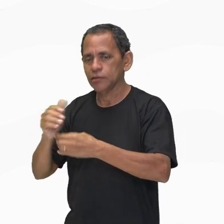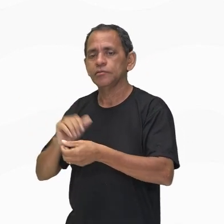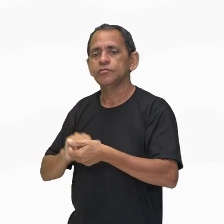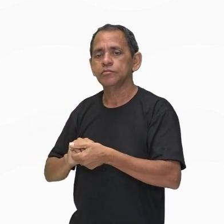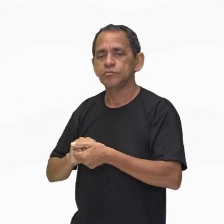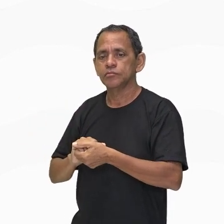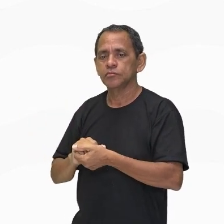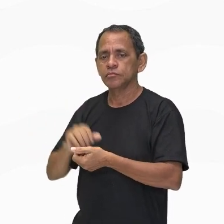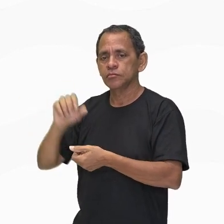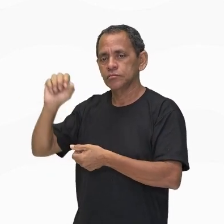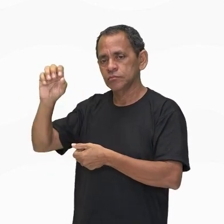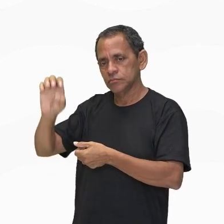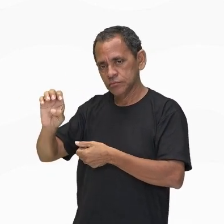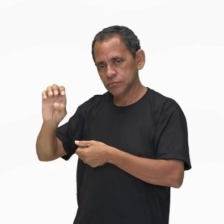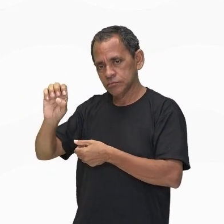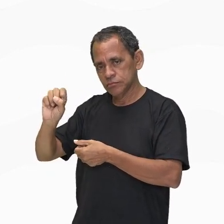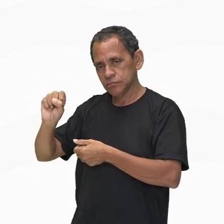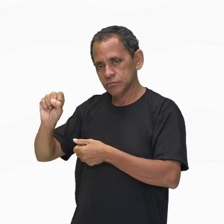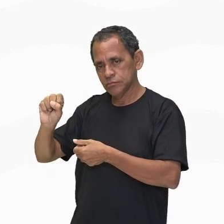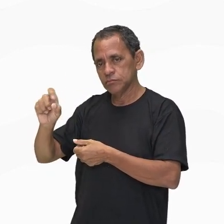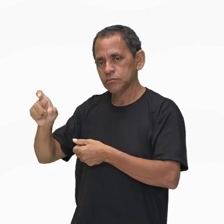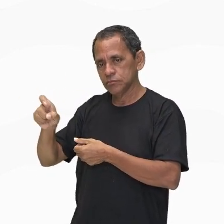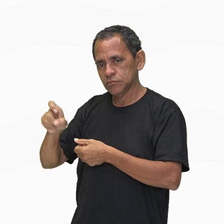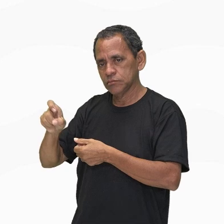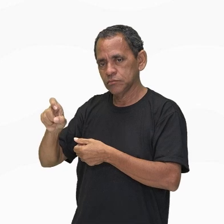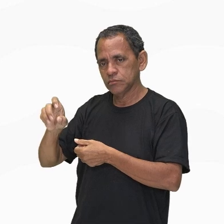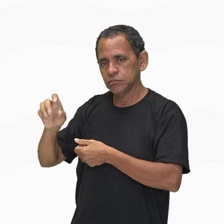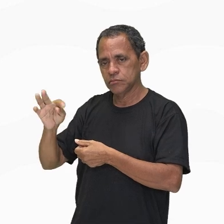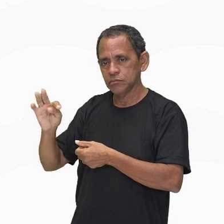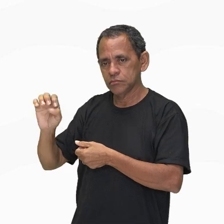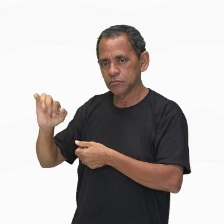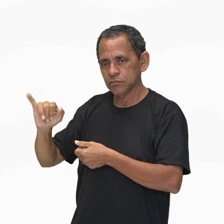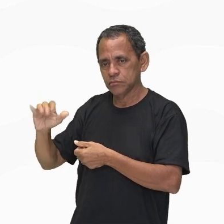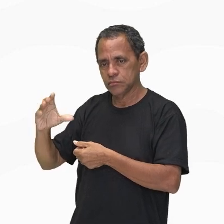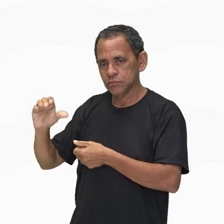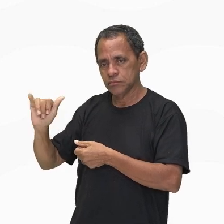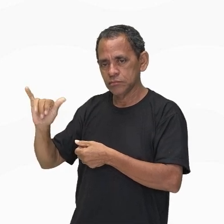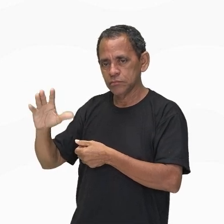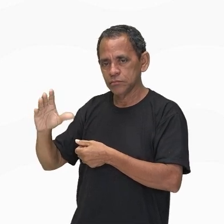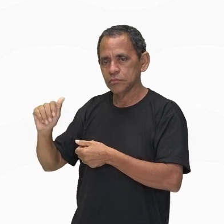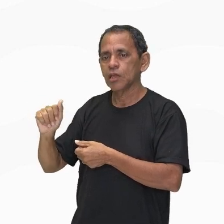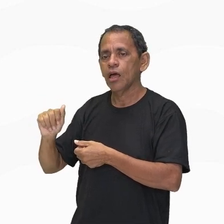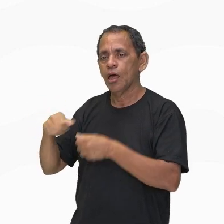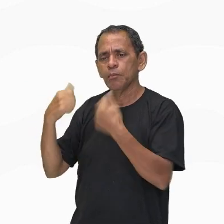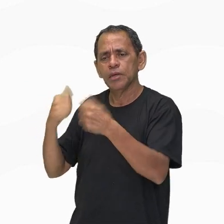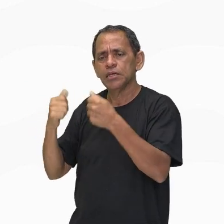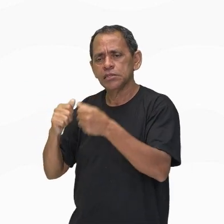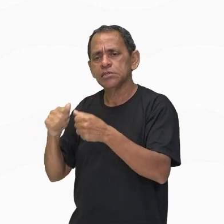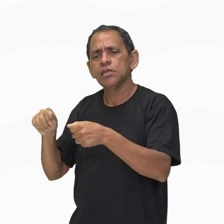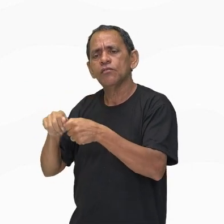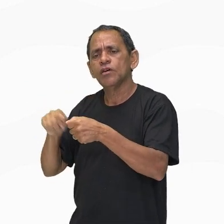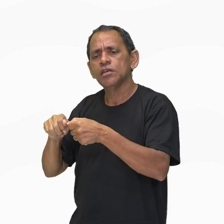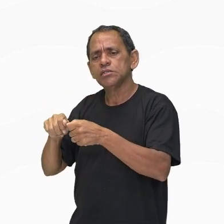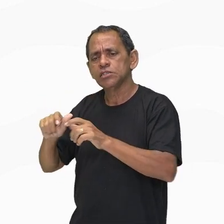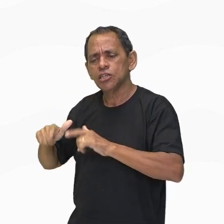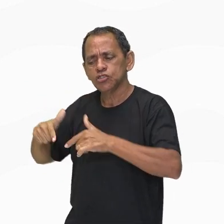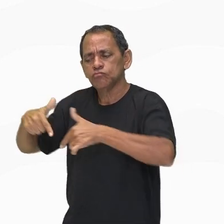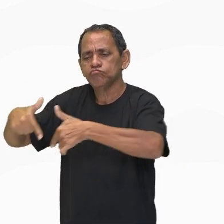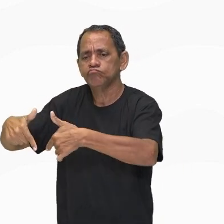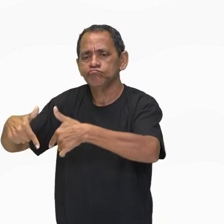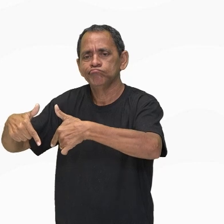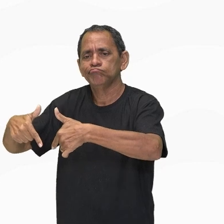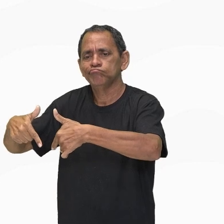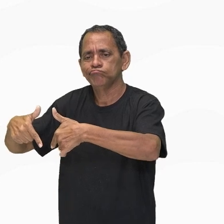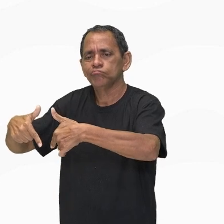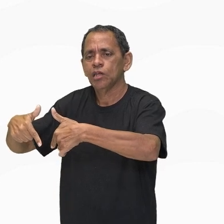diferente, porque é quando a pessoa precisa realizar alguma atividade, não pela satisfação própria, mas porque